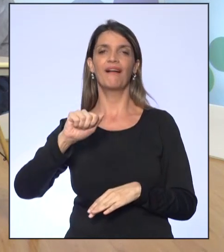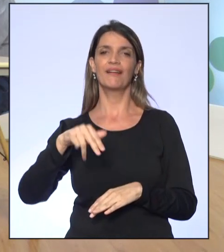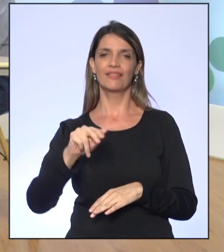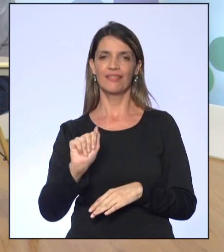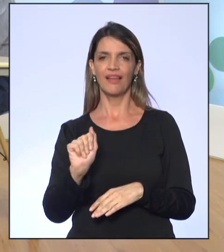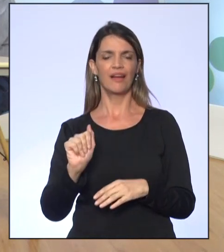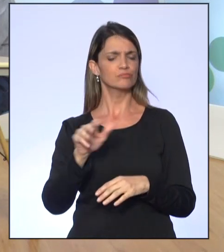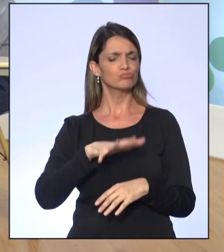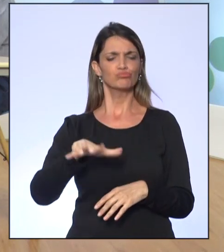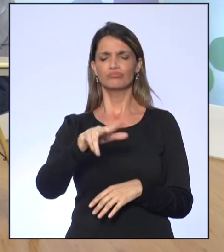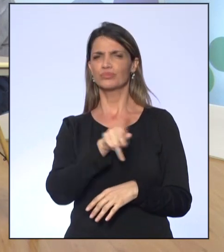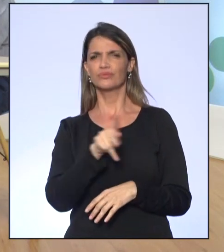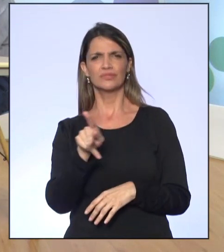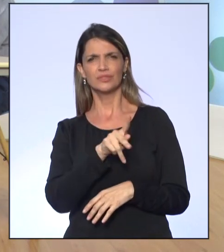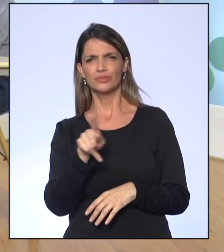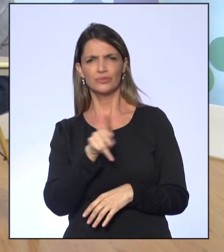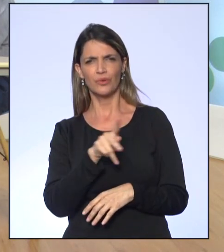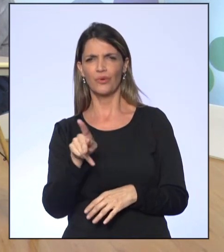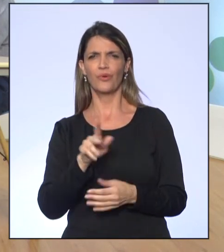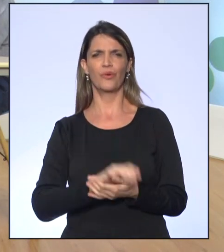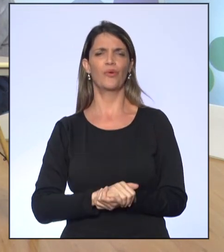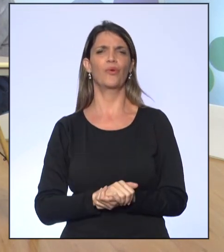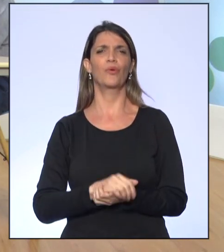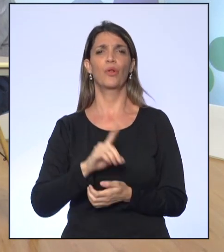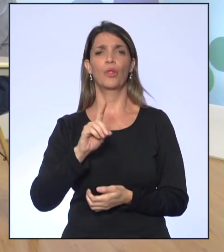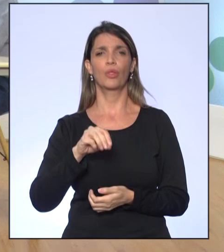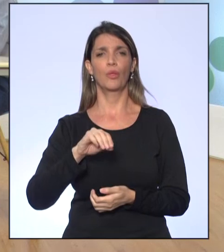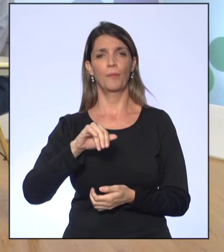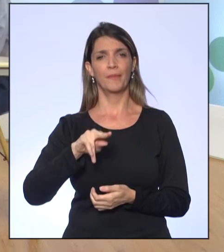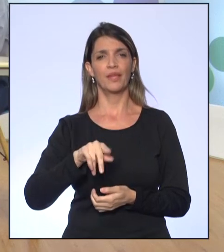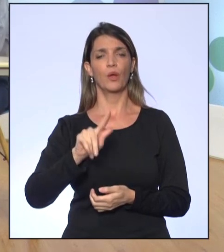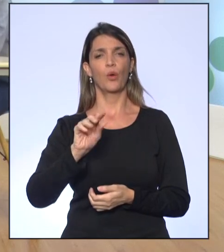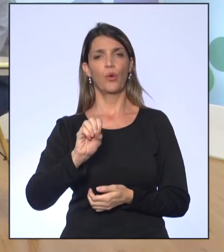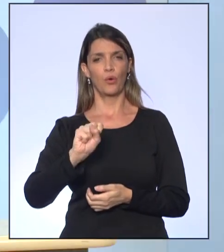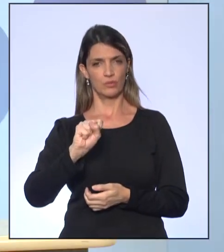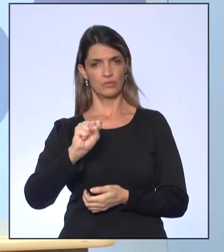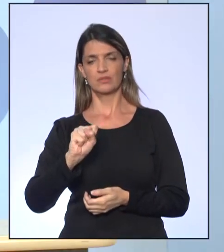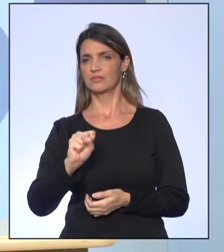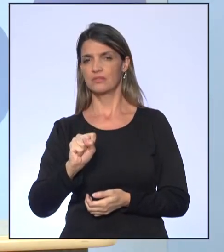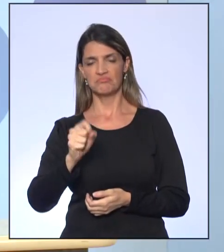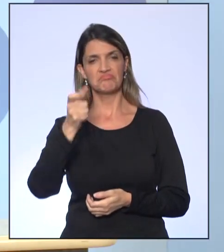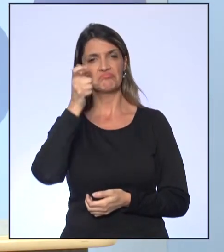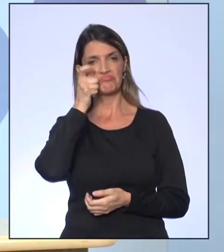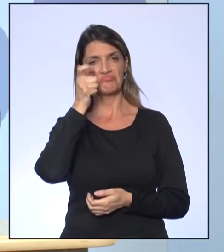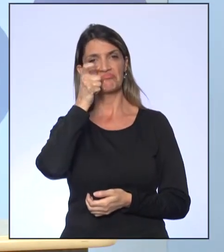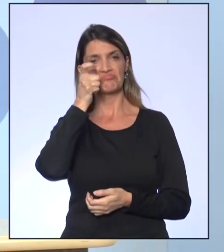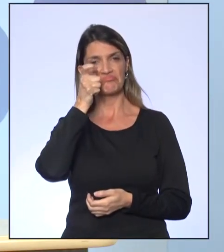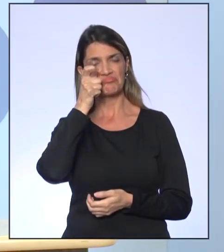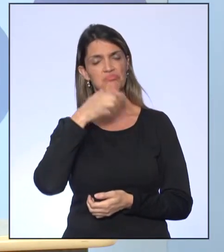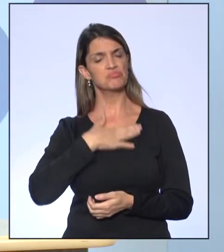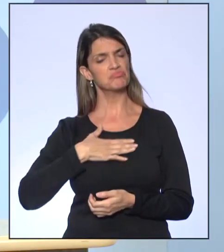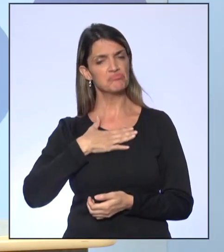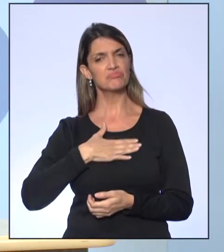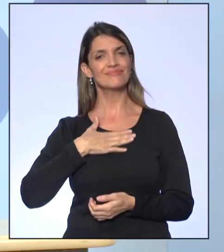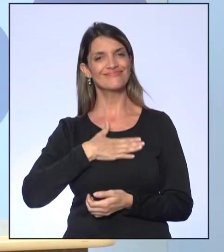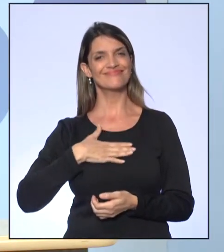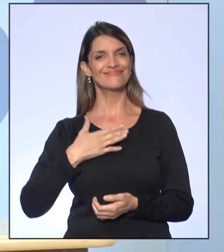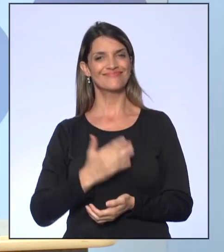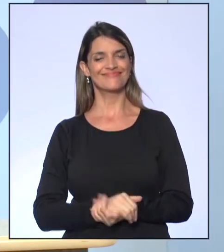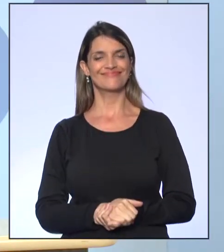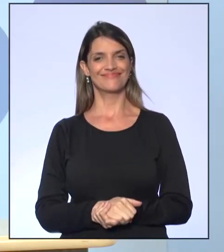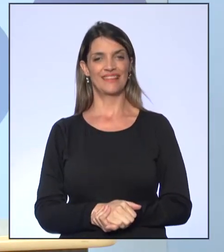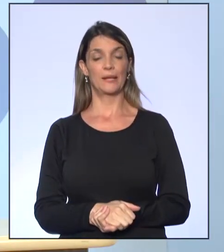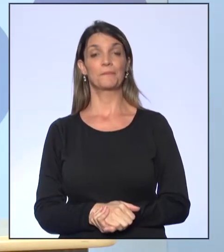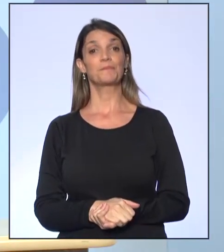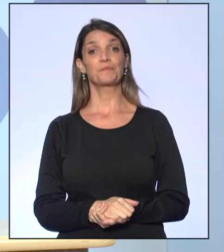dos professores, o professor Domingos, então, bem interessante, tá? Então, vamos lá, o que